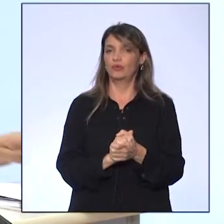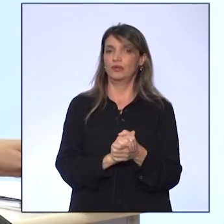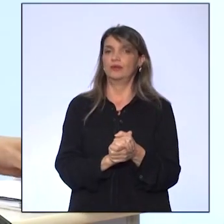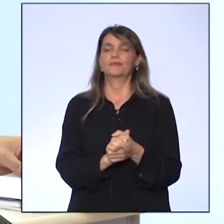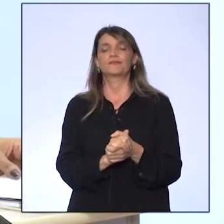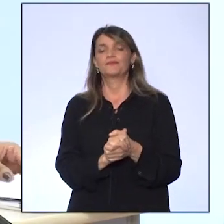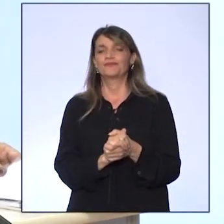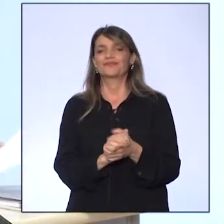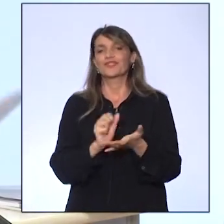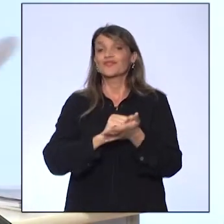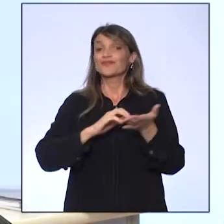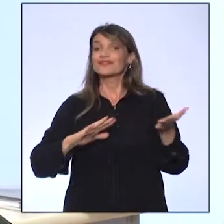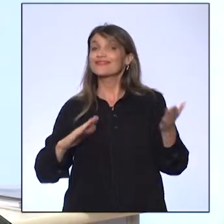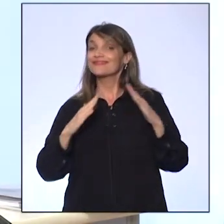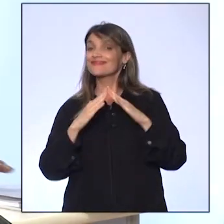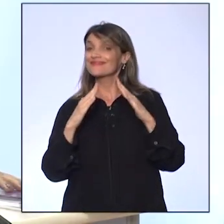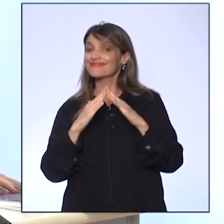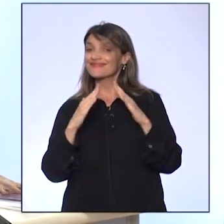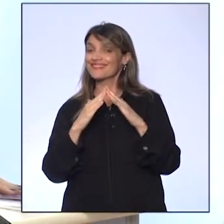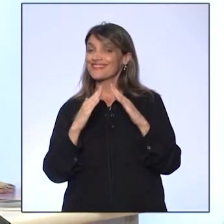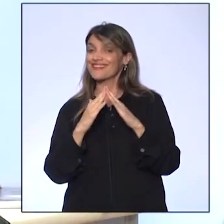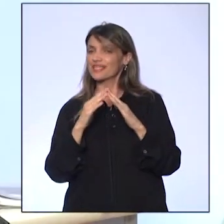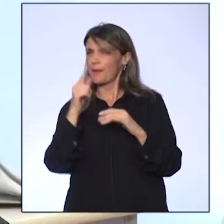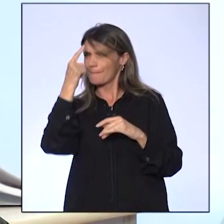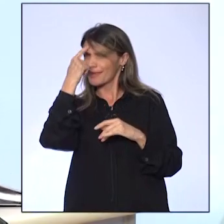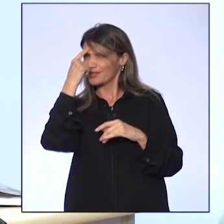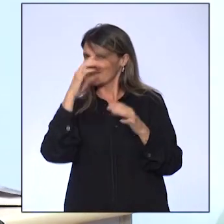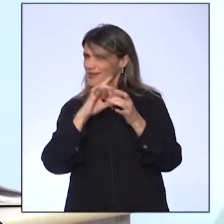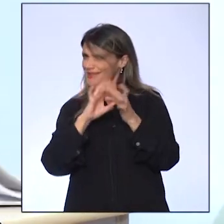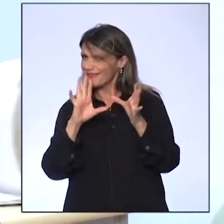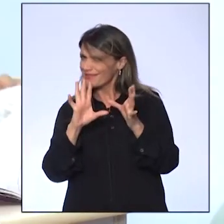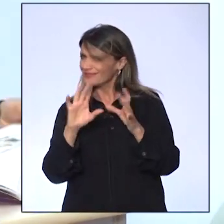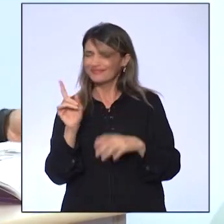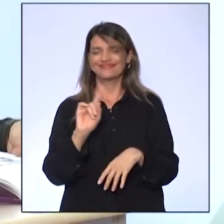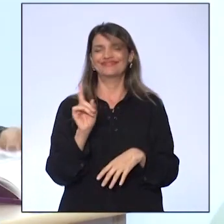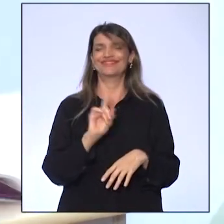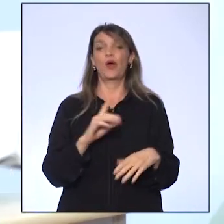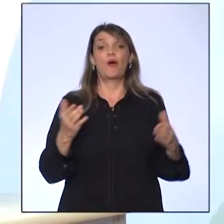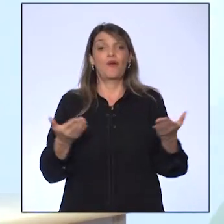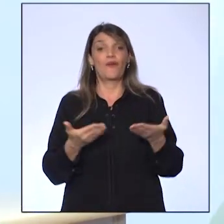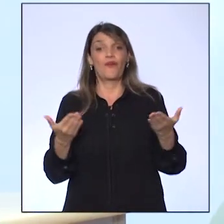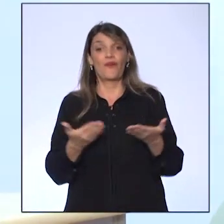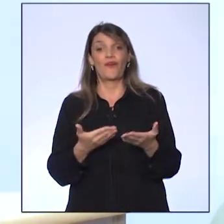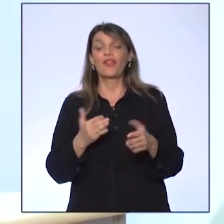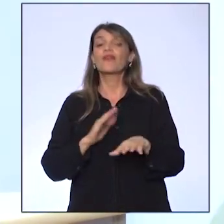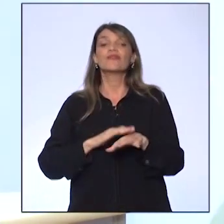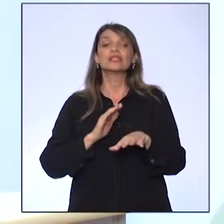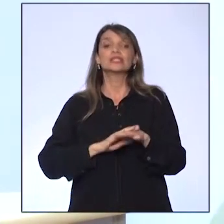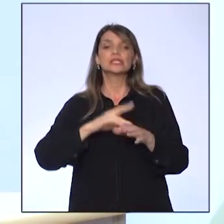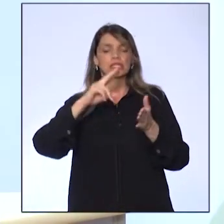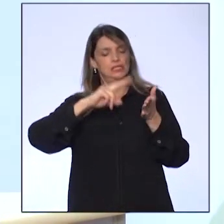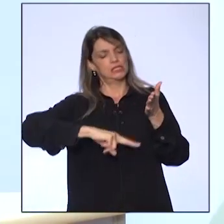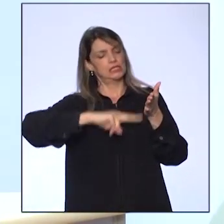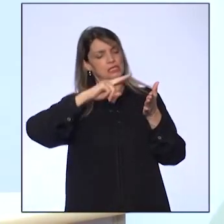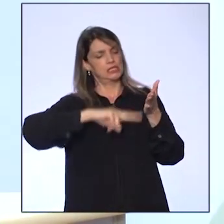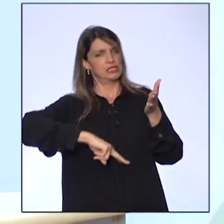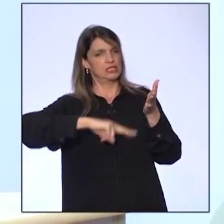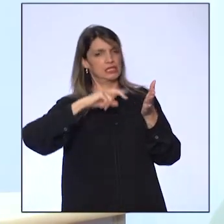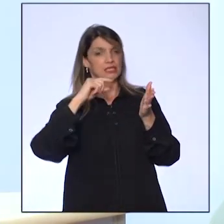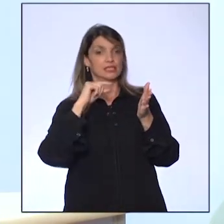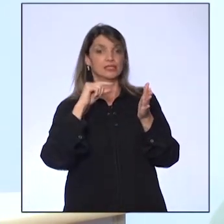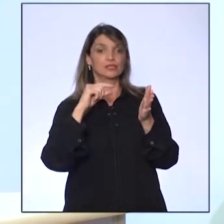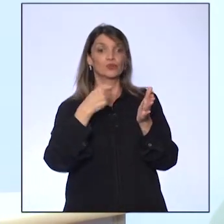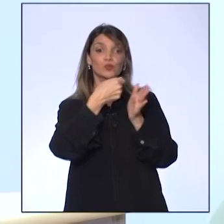vocês. Vocês acharam que estavam livres de homework? Não estão. Vocês irão, novamente, ler o texto que está